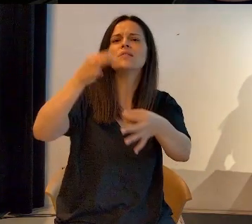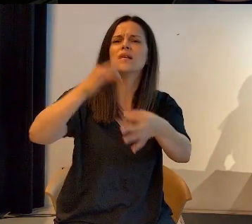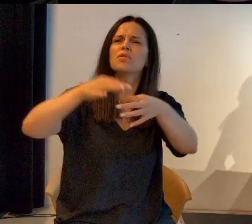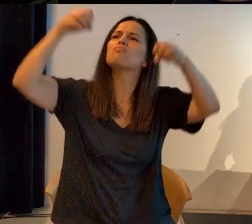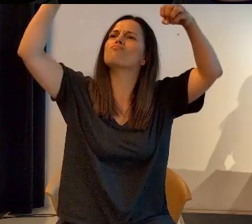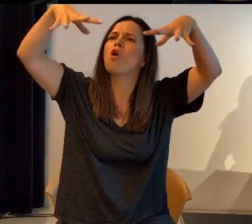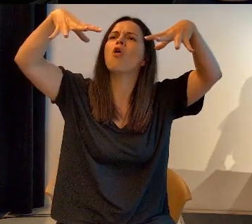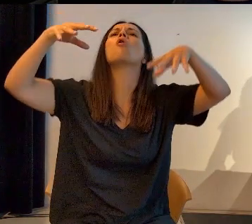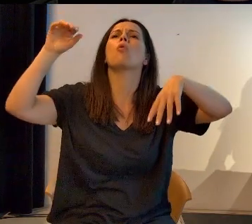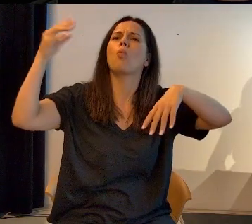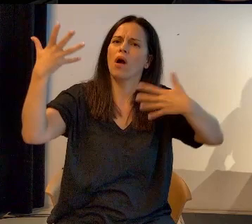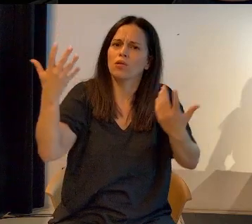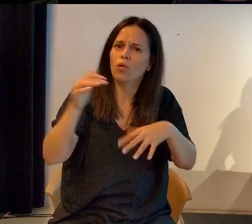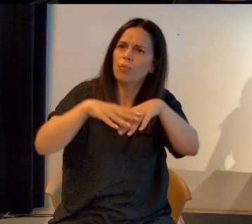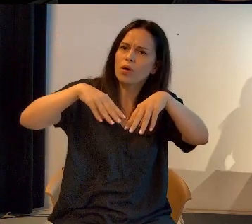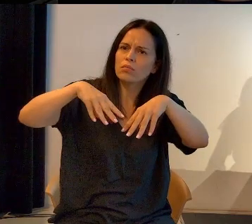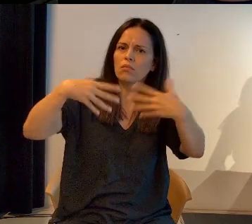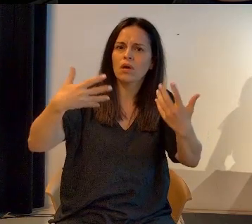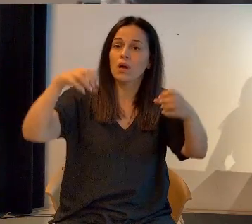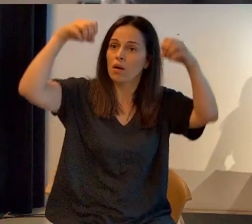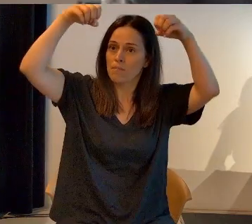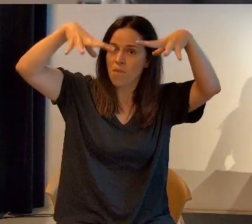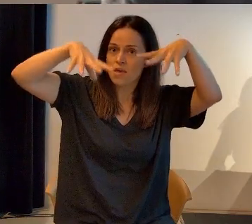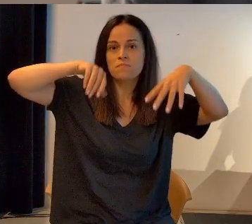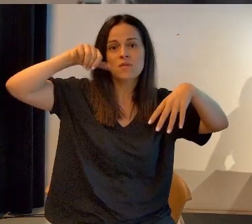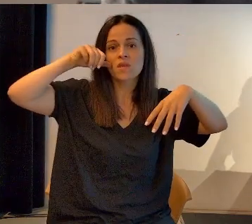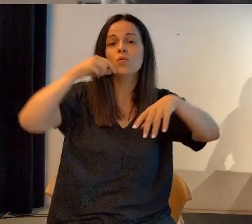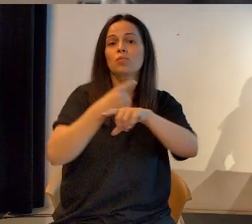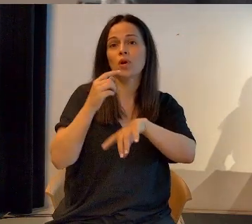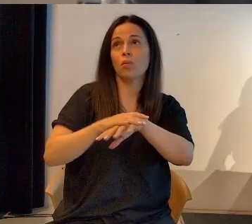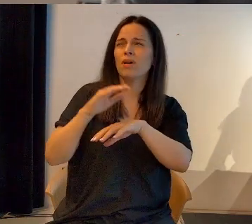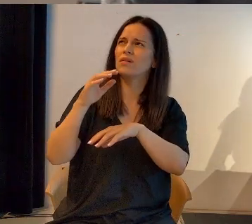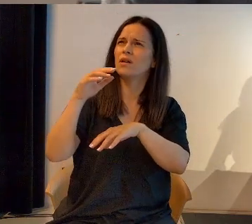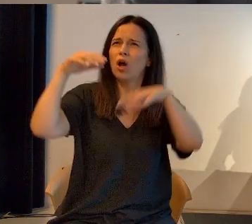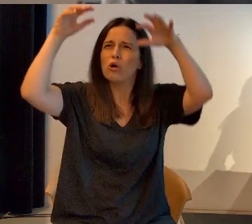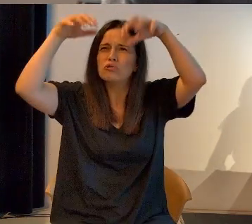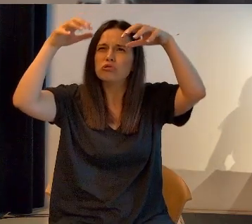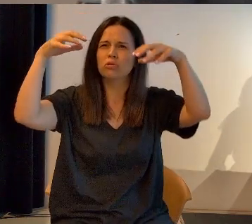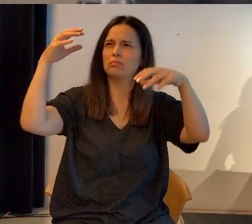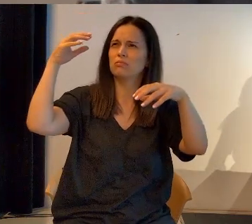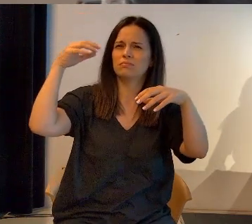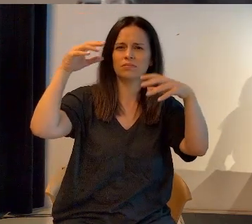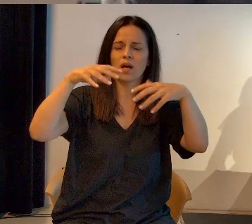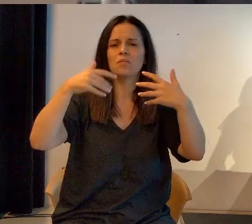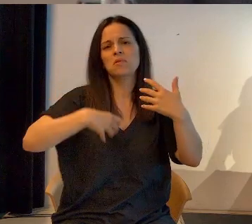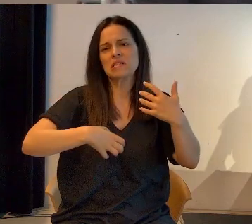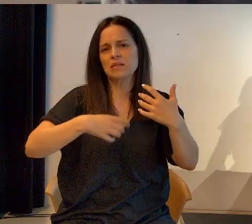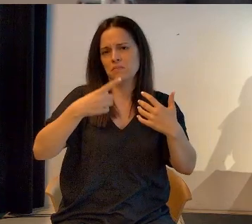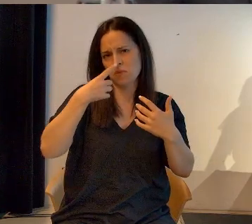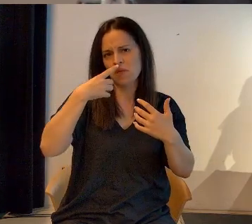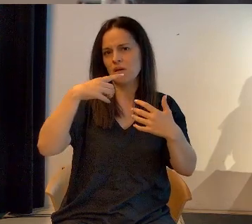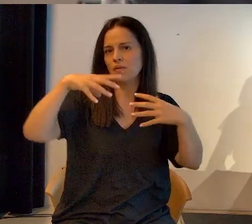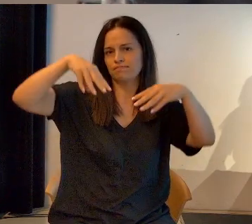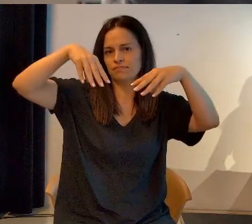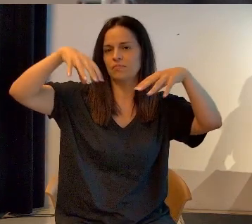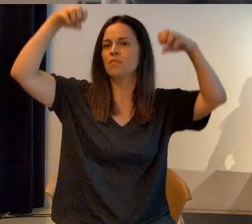colocados. Os chapéus estão colocados, só não estão abertos, porque o tempo que está, achamos que o melhor era não os abrir. Portanto, o